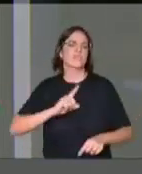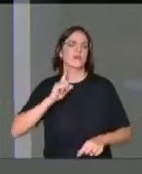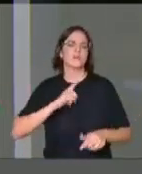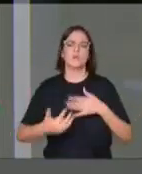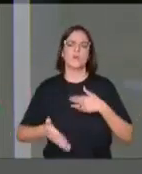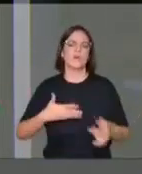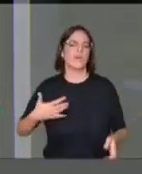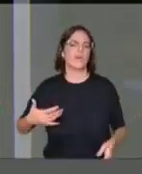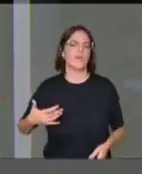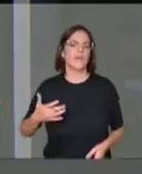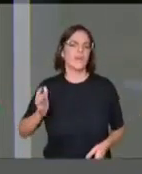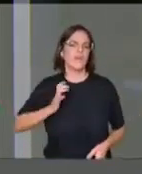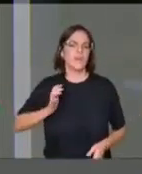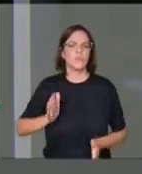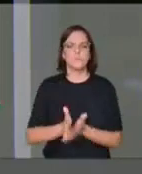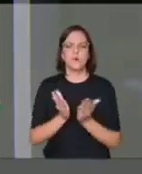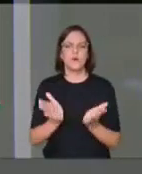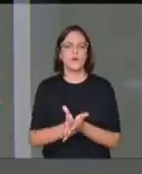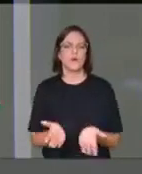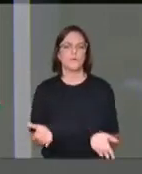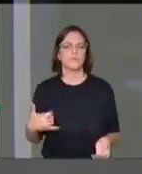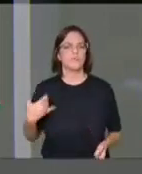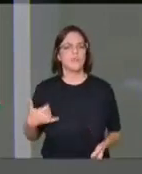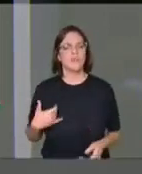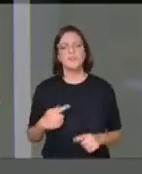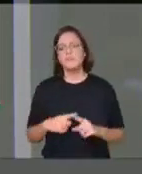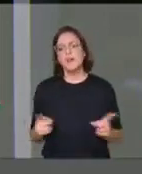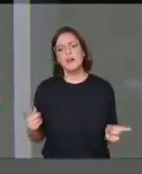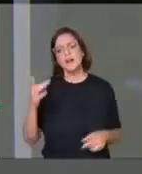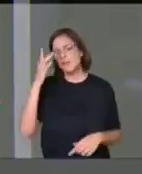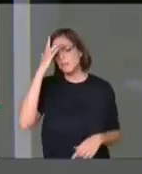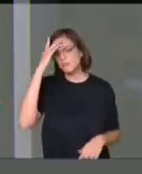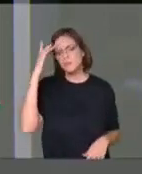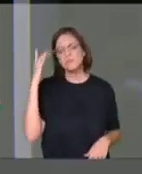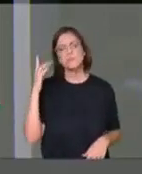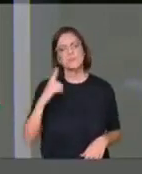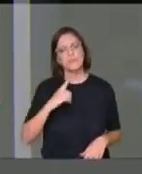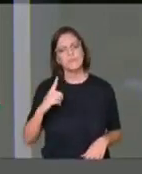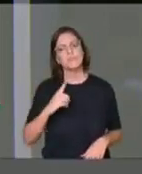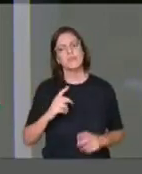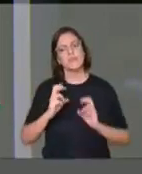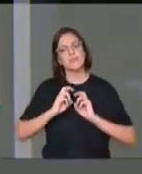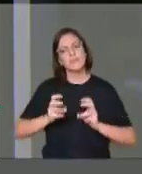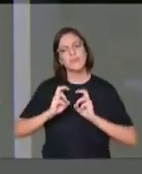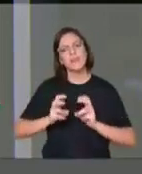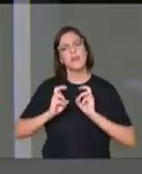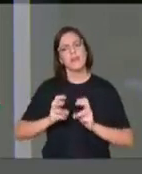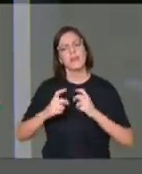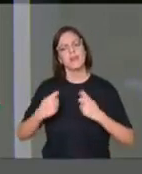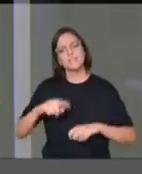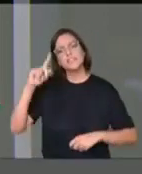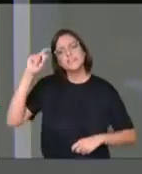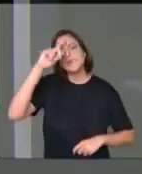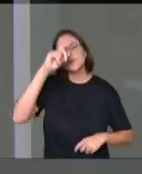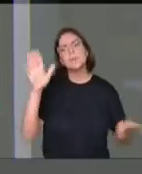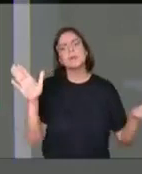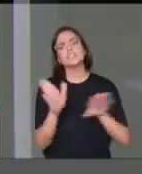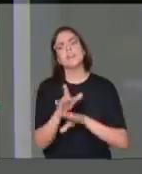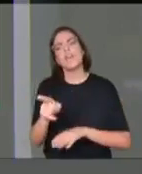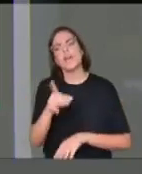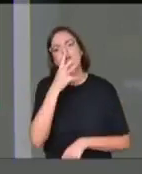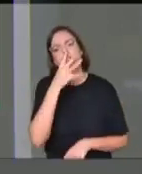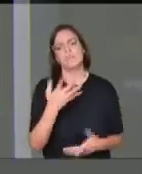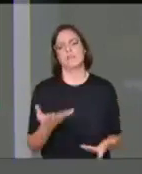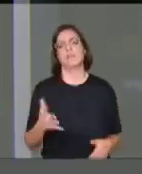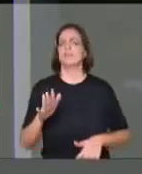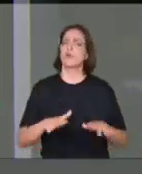as classes, mas a gente não pode esquecer daqueles que chegam ao Maracanã pelo trem, daqueles que chegam ao Maracanã com uma dificuldade muito grande, tendo naquele